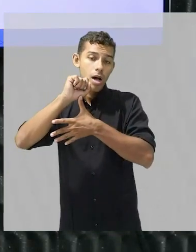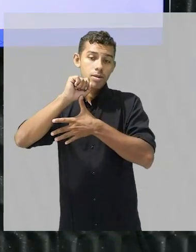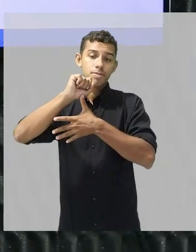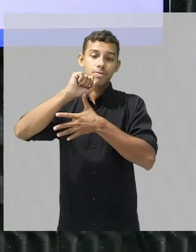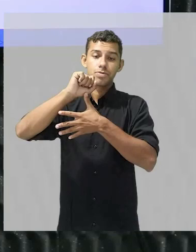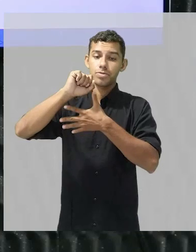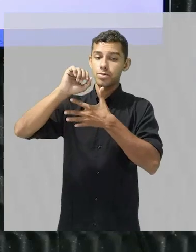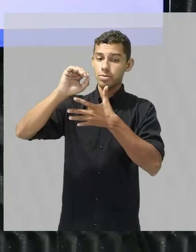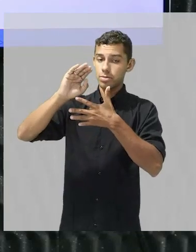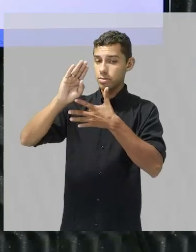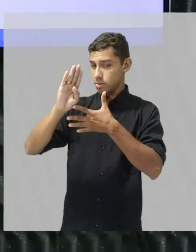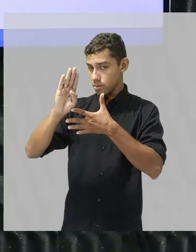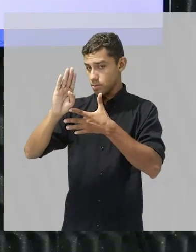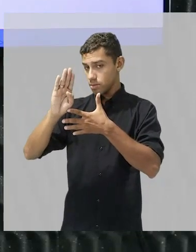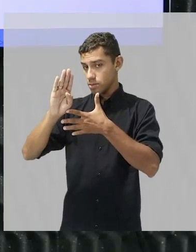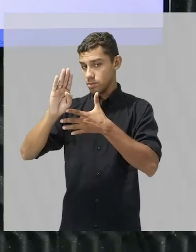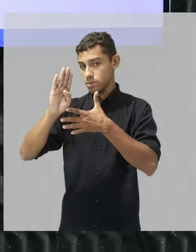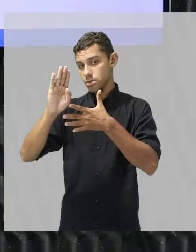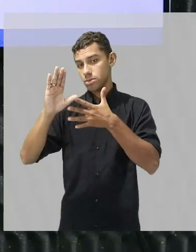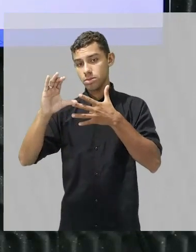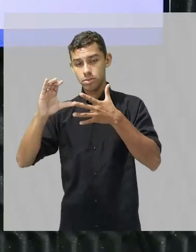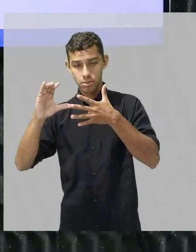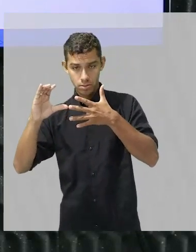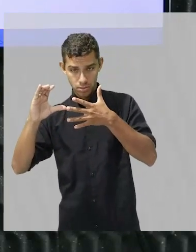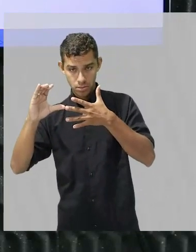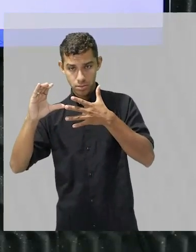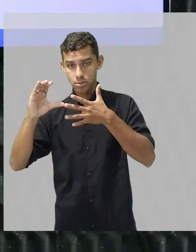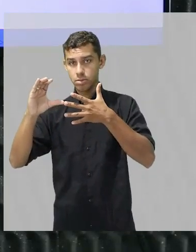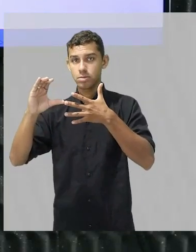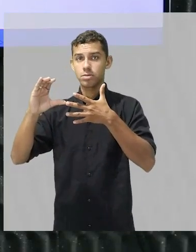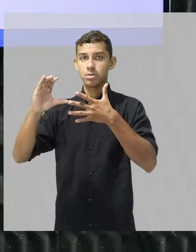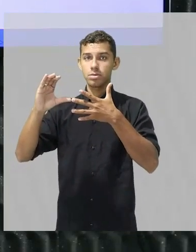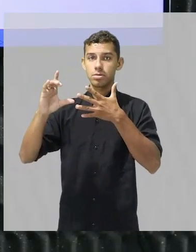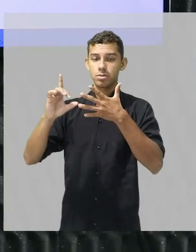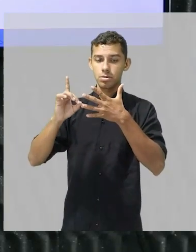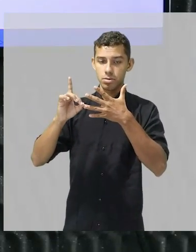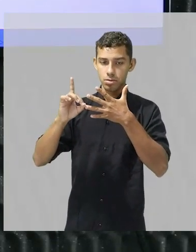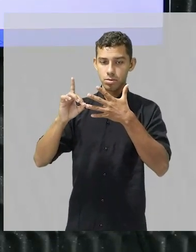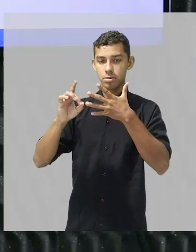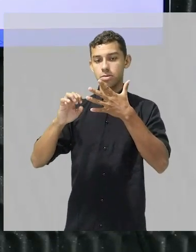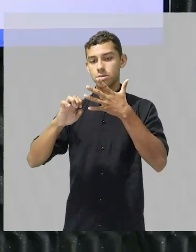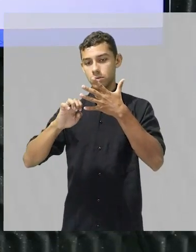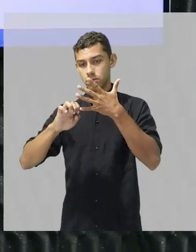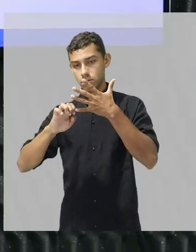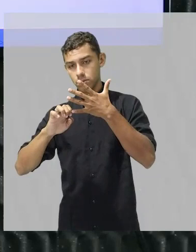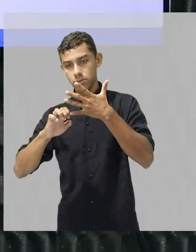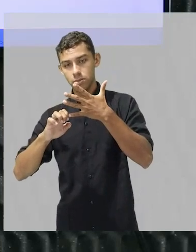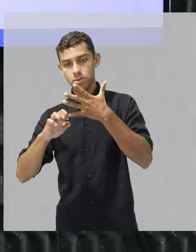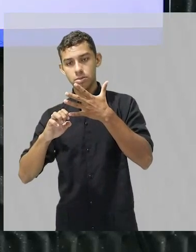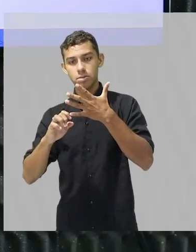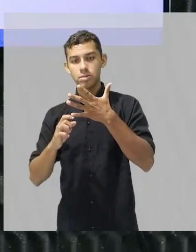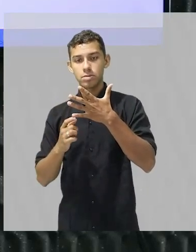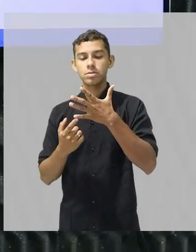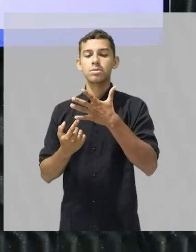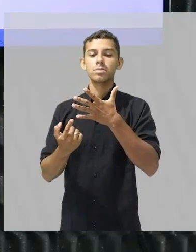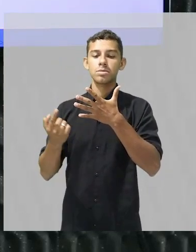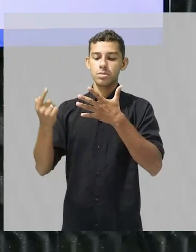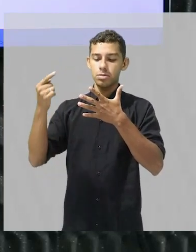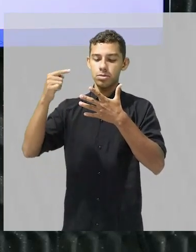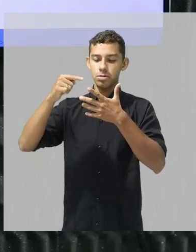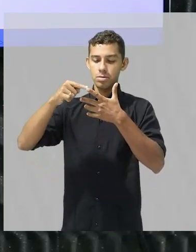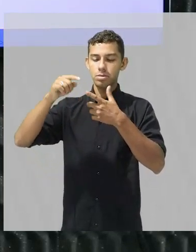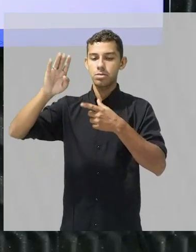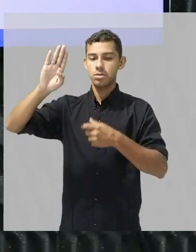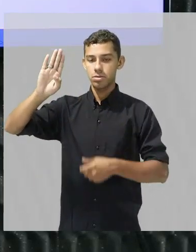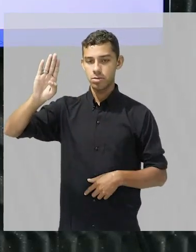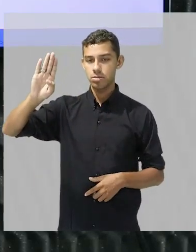arterial, das válvulas venosas, da circulação linfática, contração cardíaca ou transporte de gases. Como a gente já mencionou,